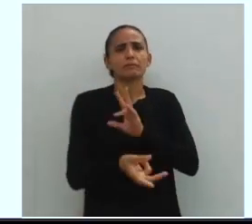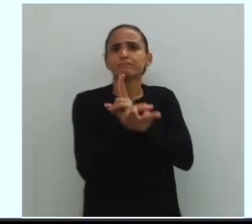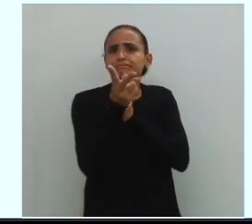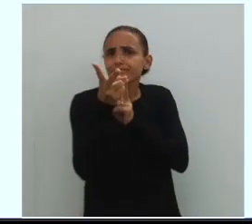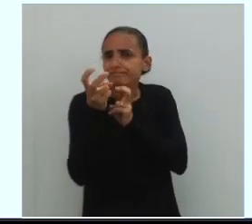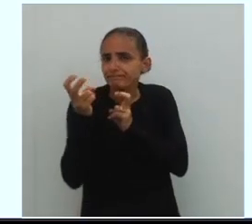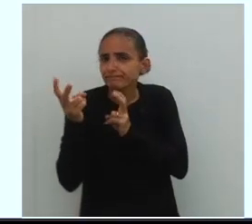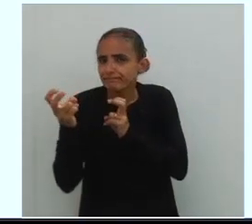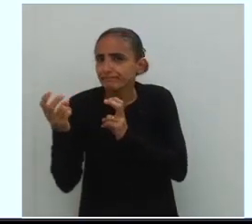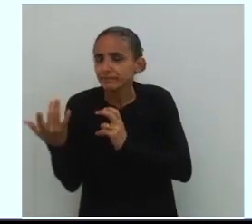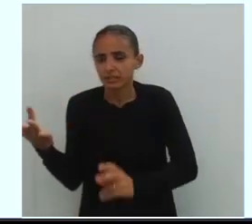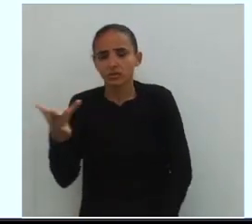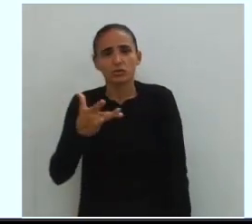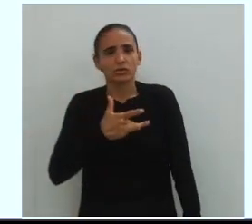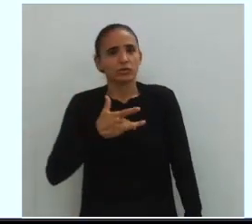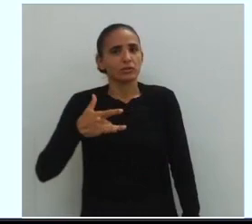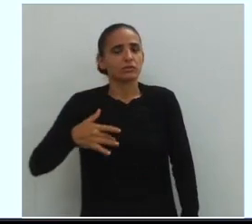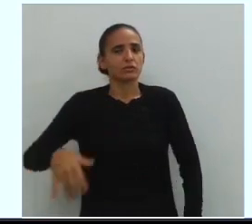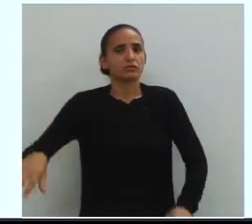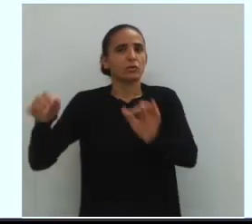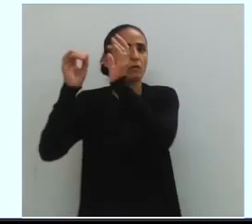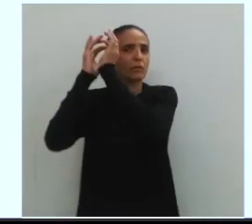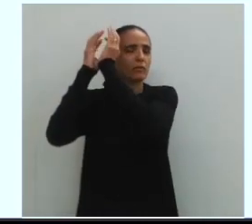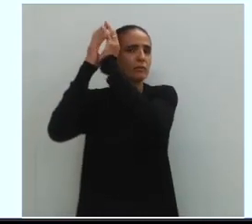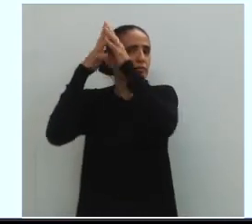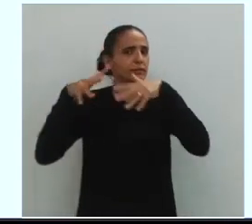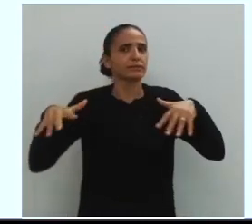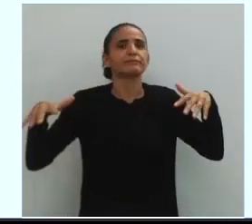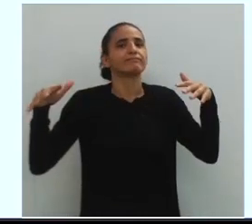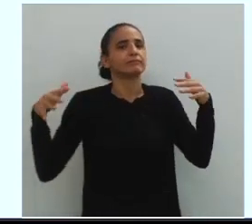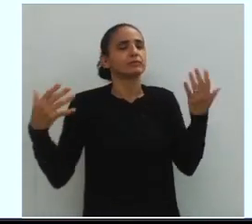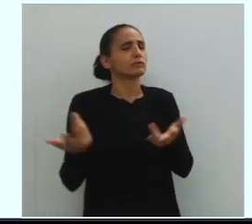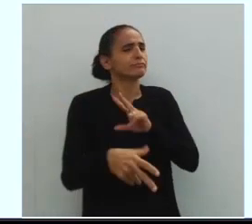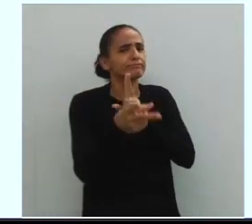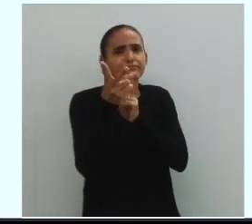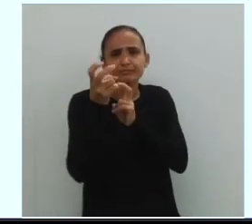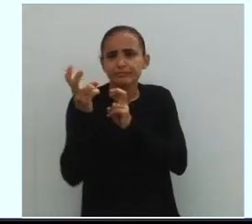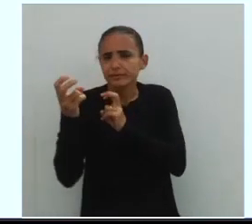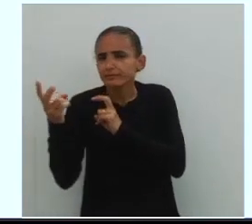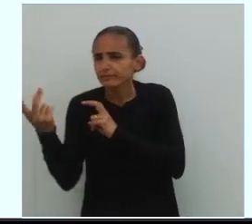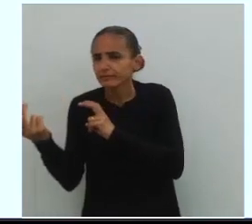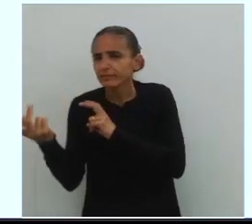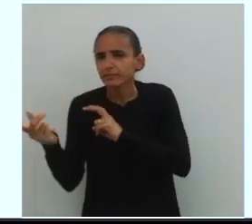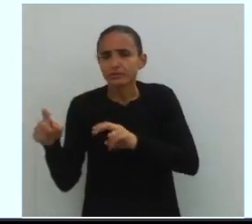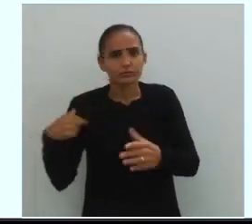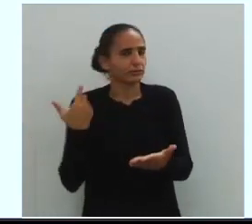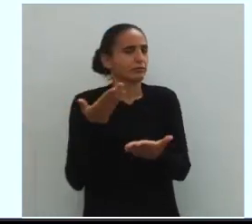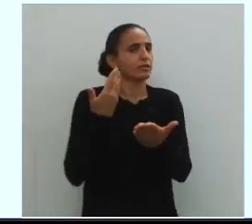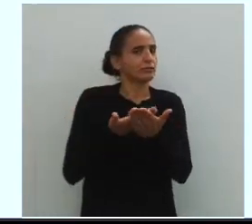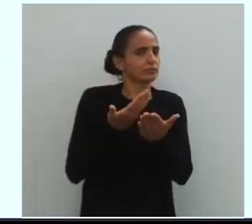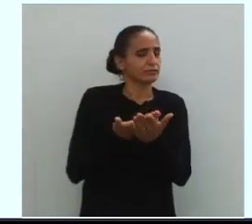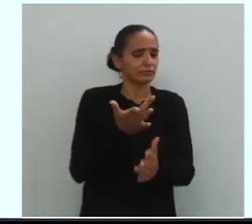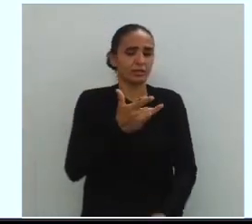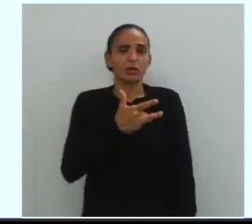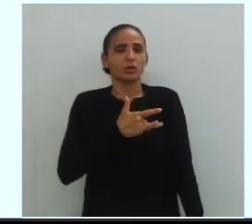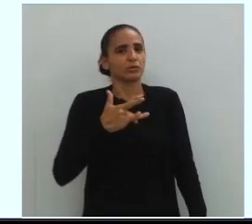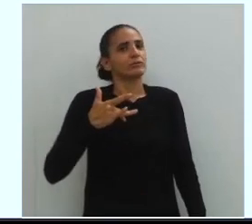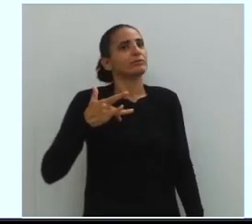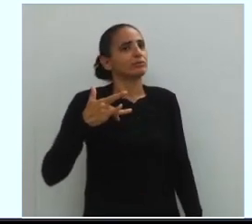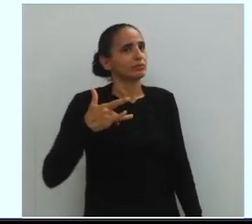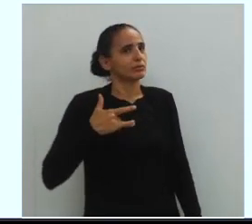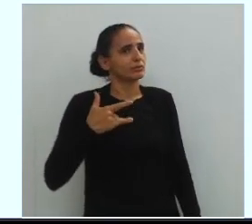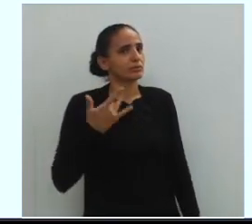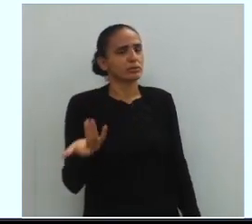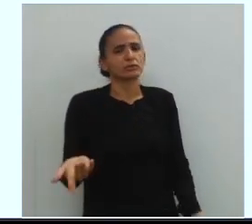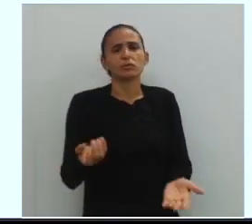sobre percepção e saúde do sistema nervoso. E para falar sobre percepção, e a saúde, a gente